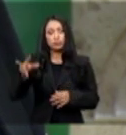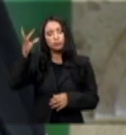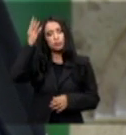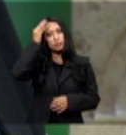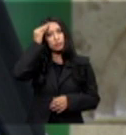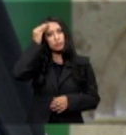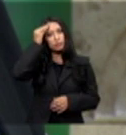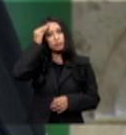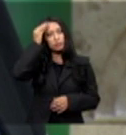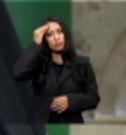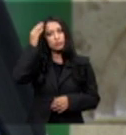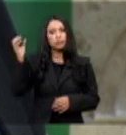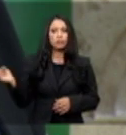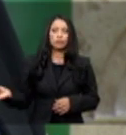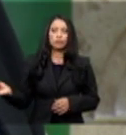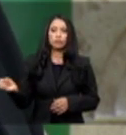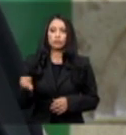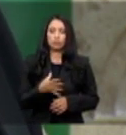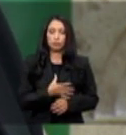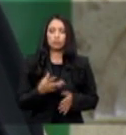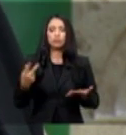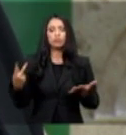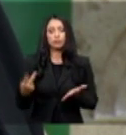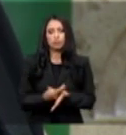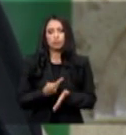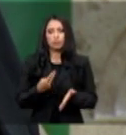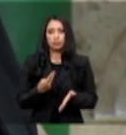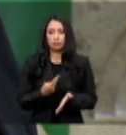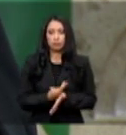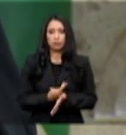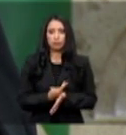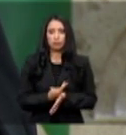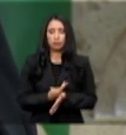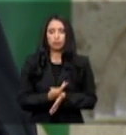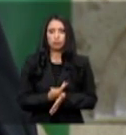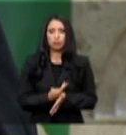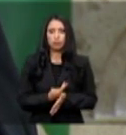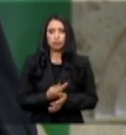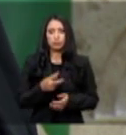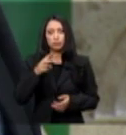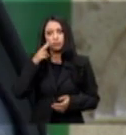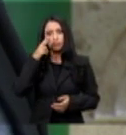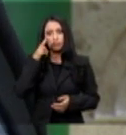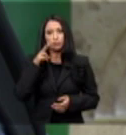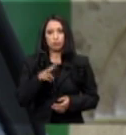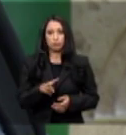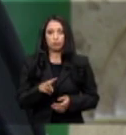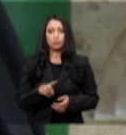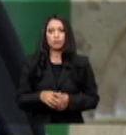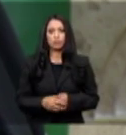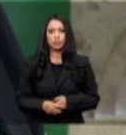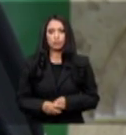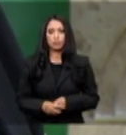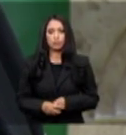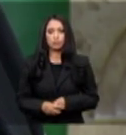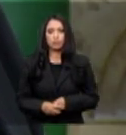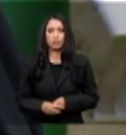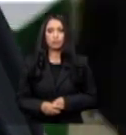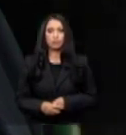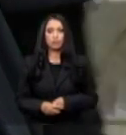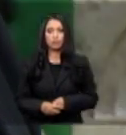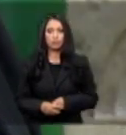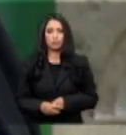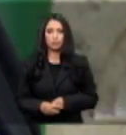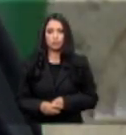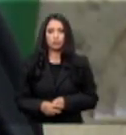fatos, acerca de fatos novos ocorridos e que, sob o nosso olhar, são relevantes para o